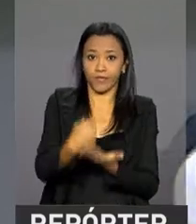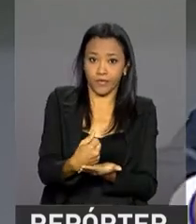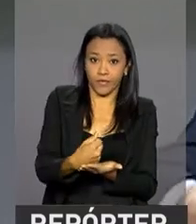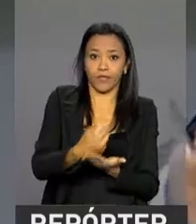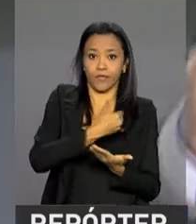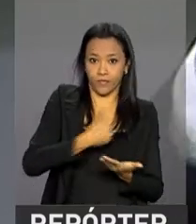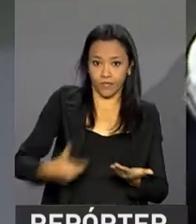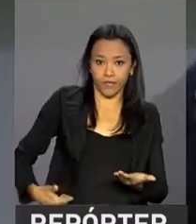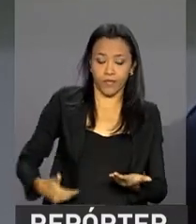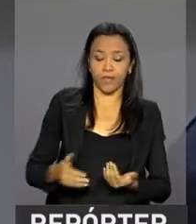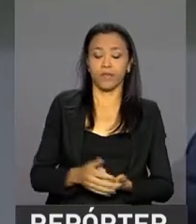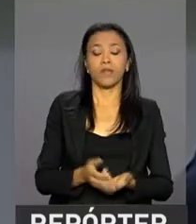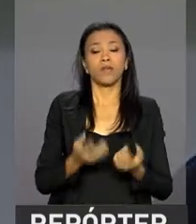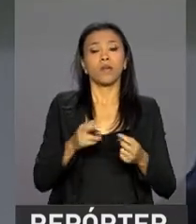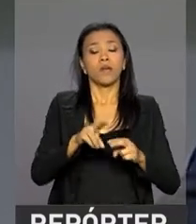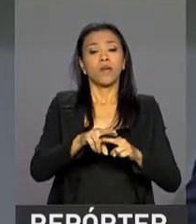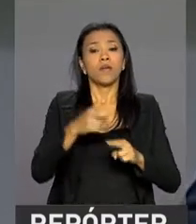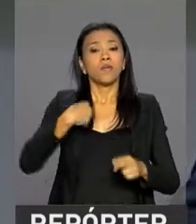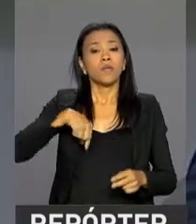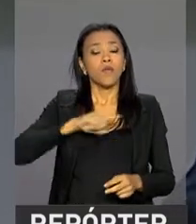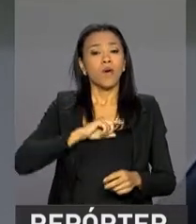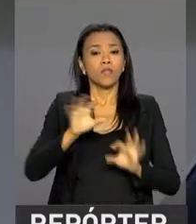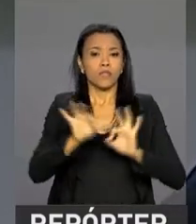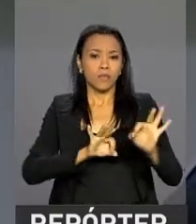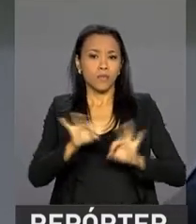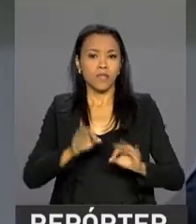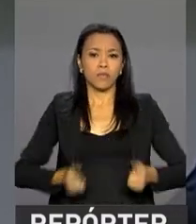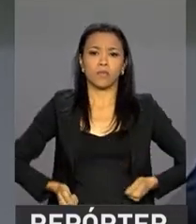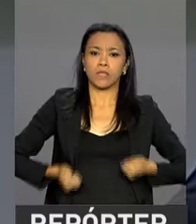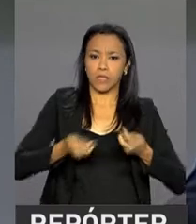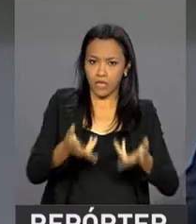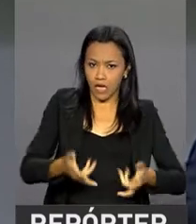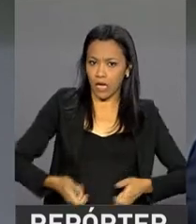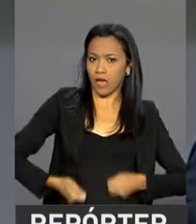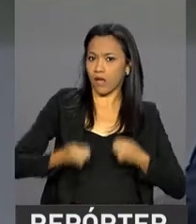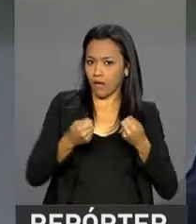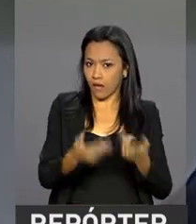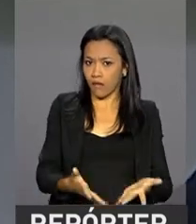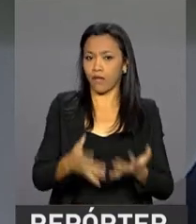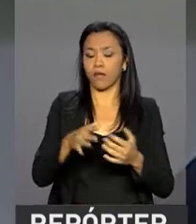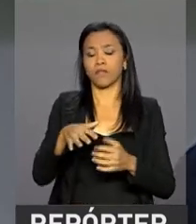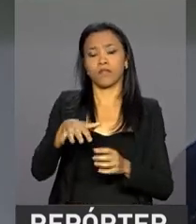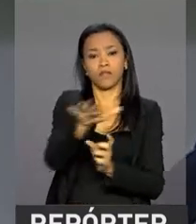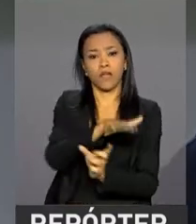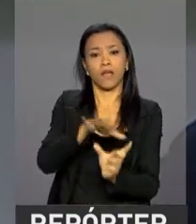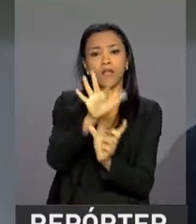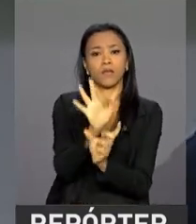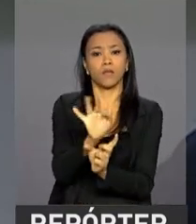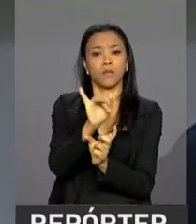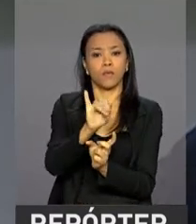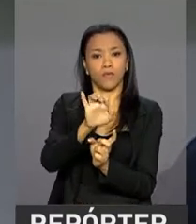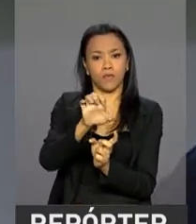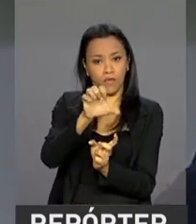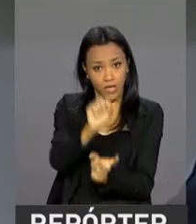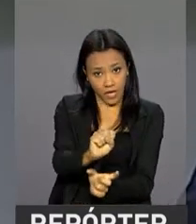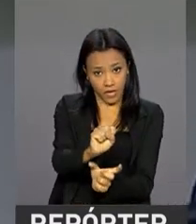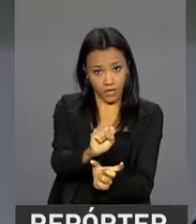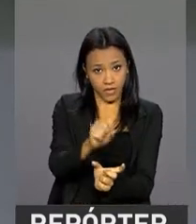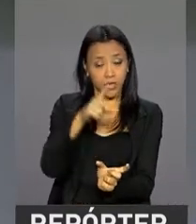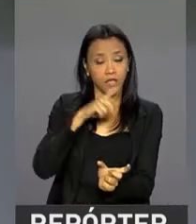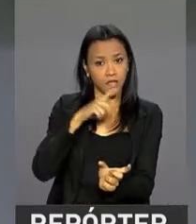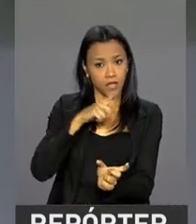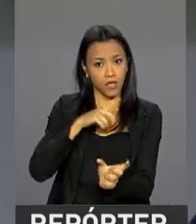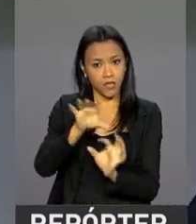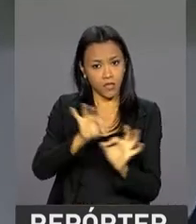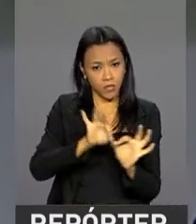por incorporarmos a projeção da despesa do FIES, certo? Nós estamos tendo um aumento da projeção na despesa